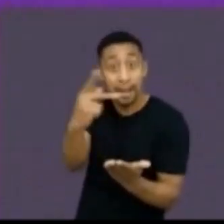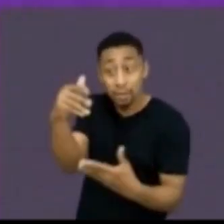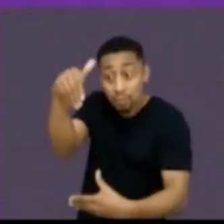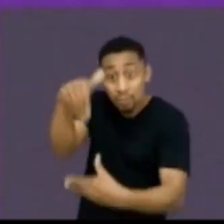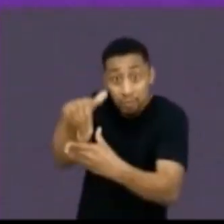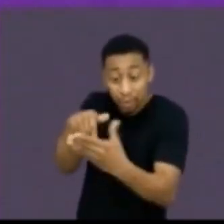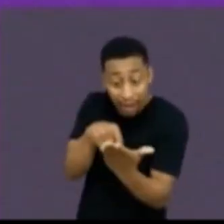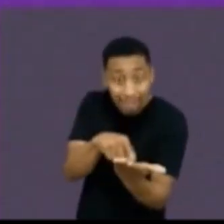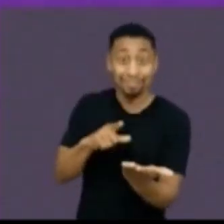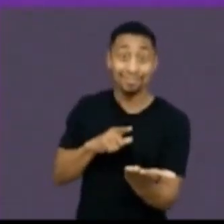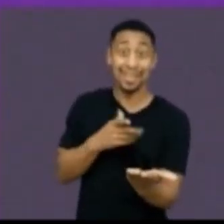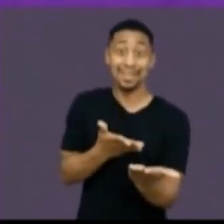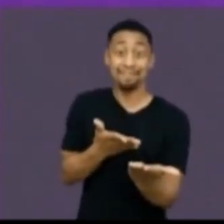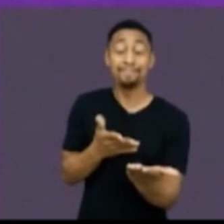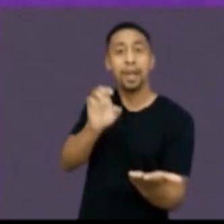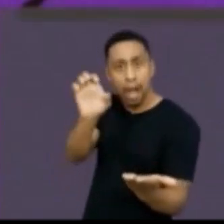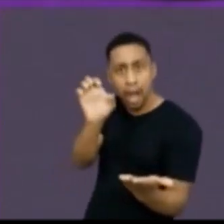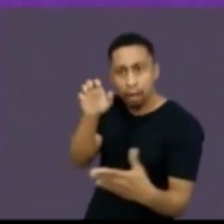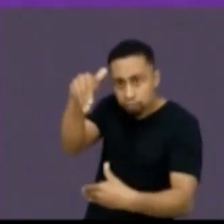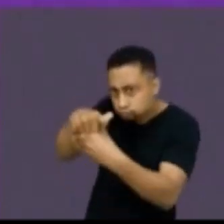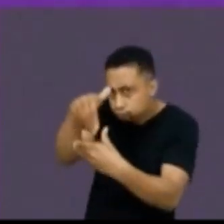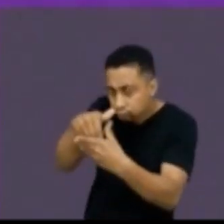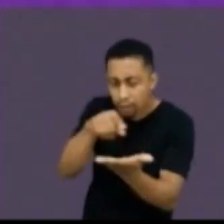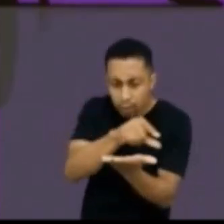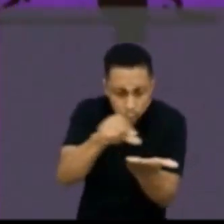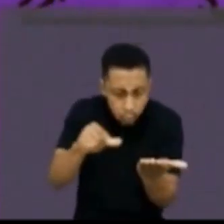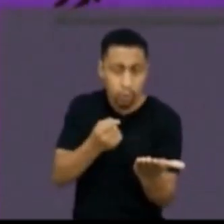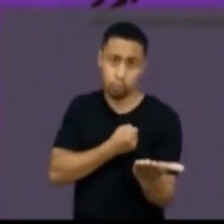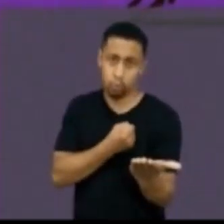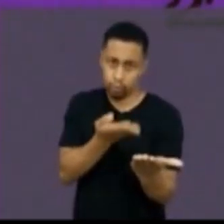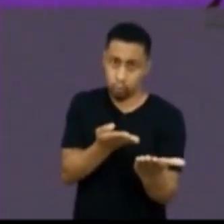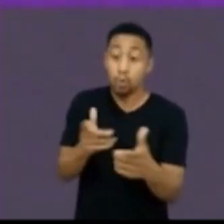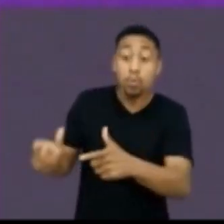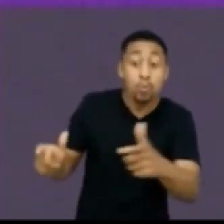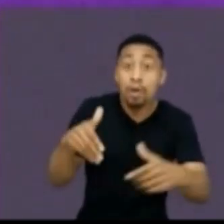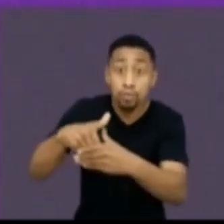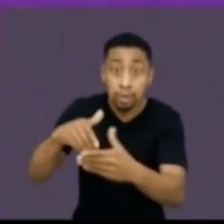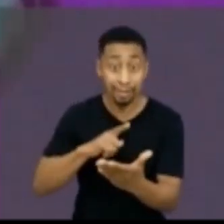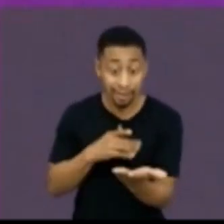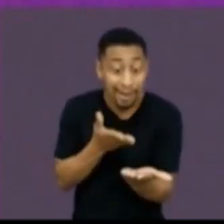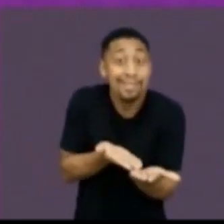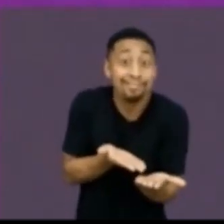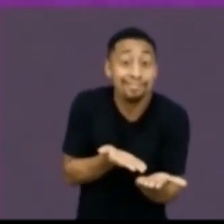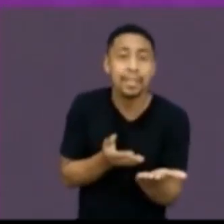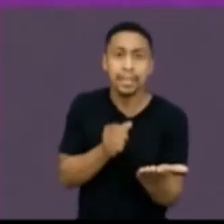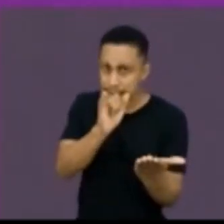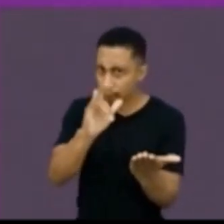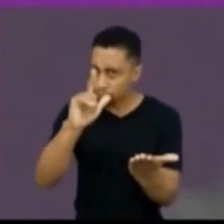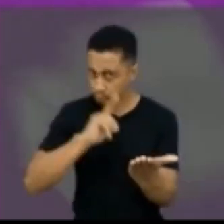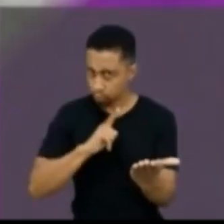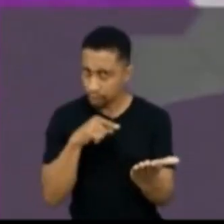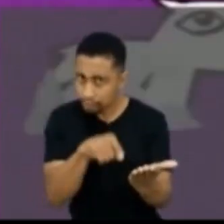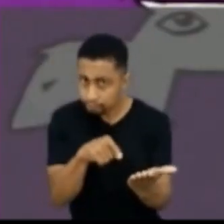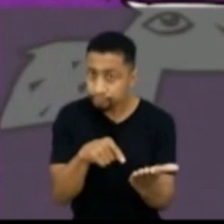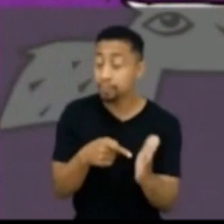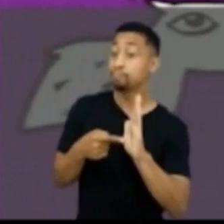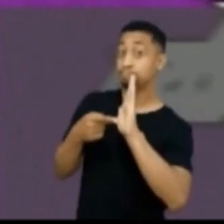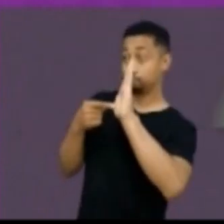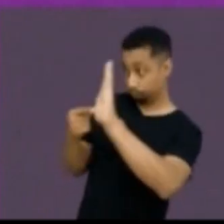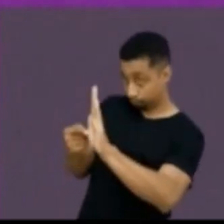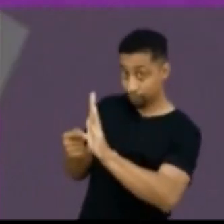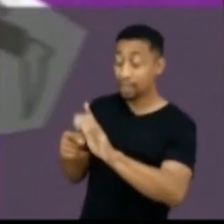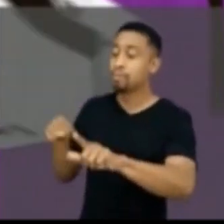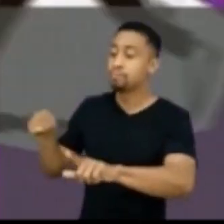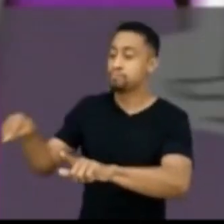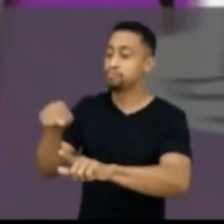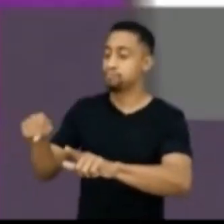eleitoral. O e-título tem o número do título do eleitor e o local da votação. Se tiver foto, vale como documento na